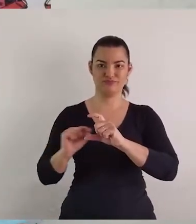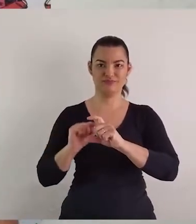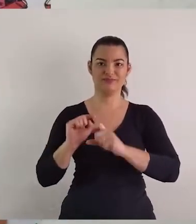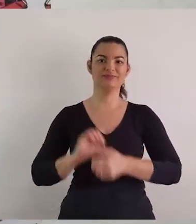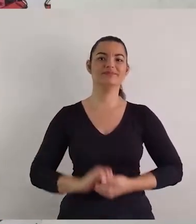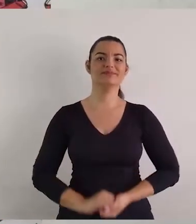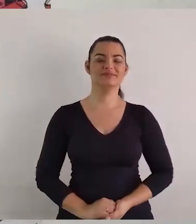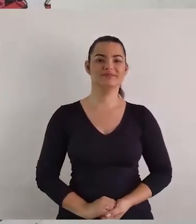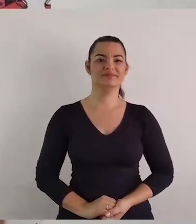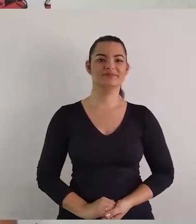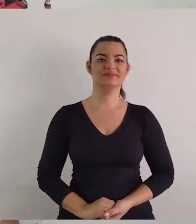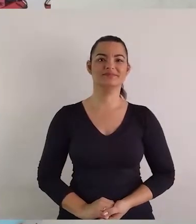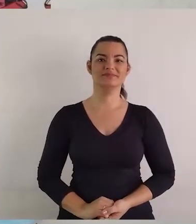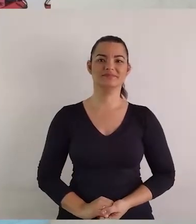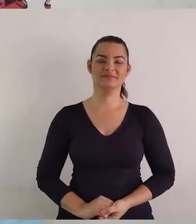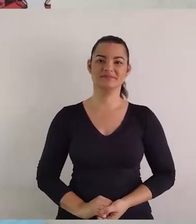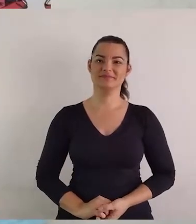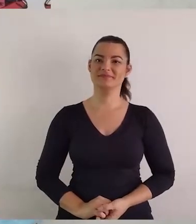Vamos lá.